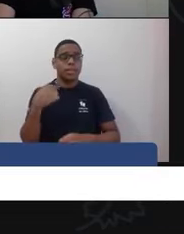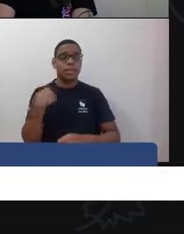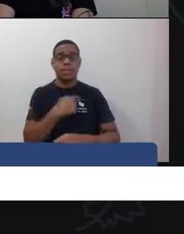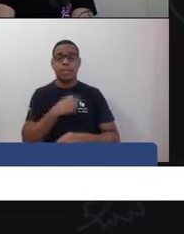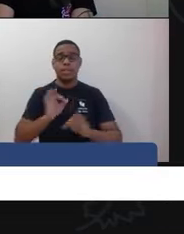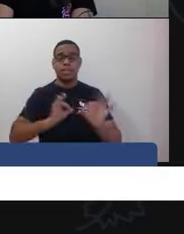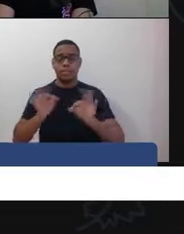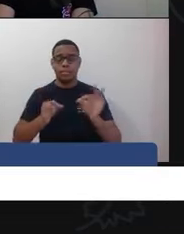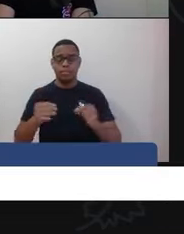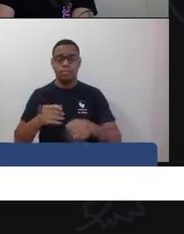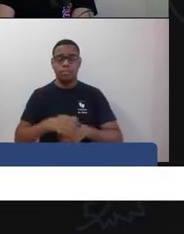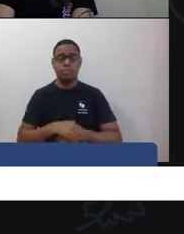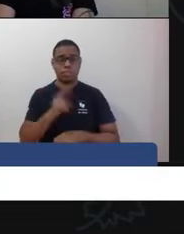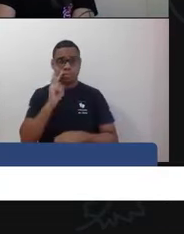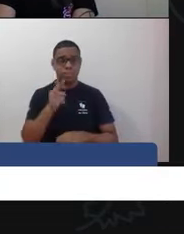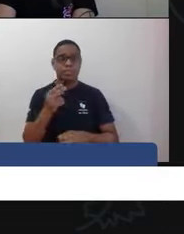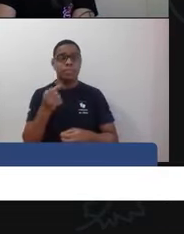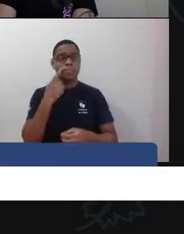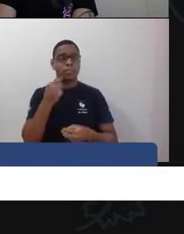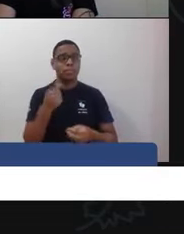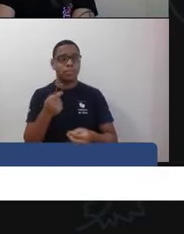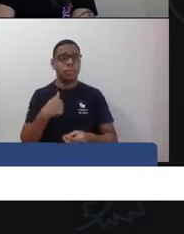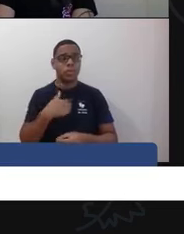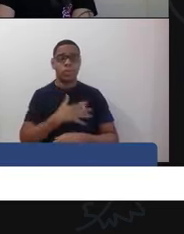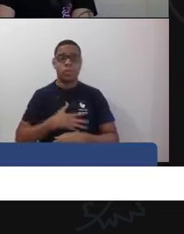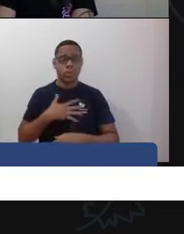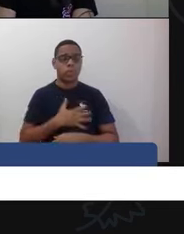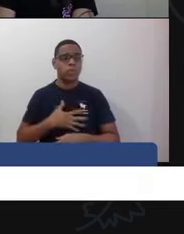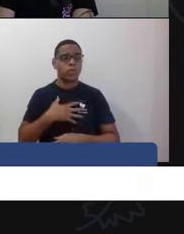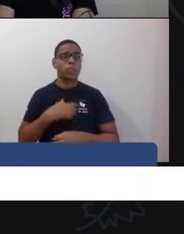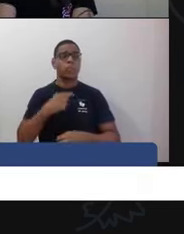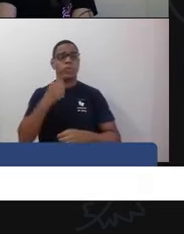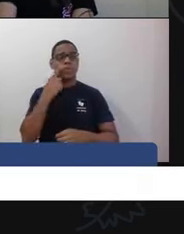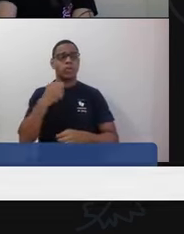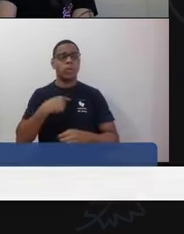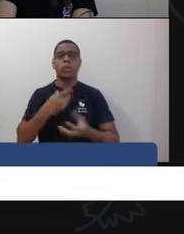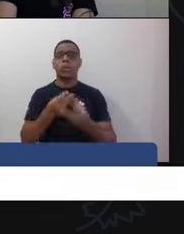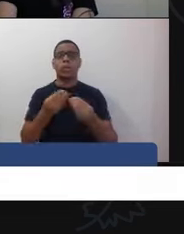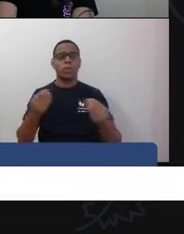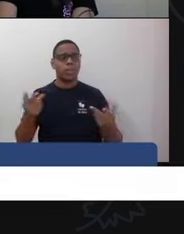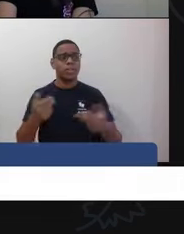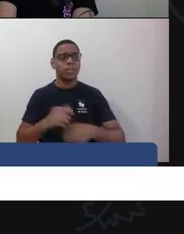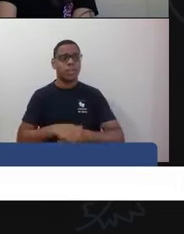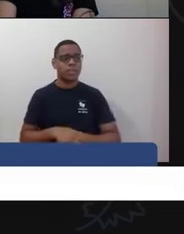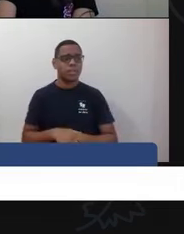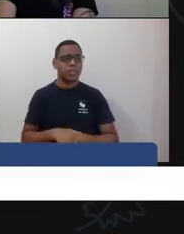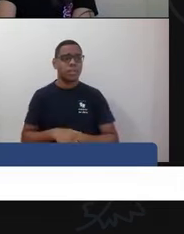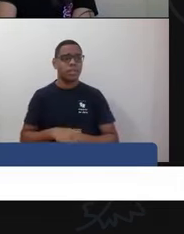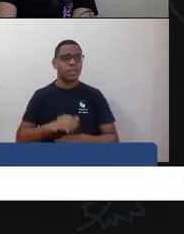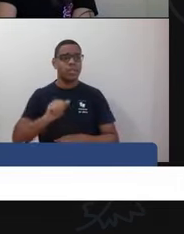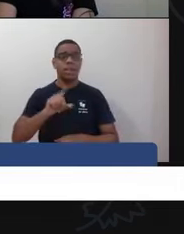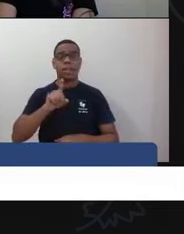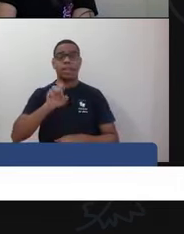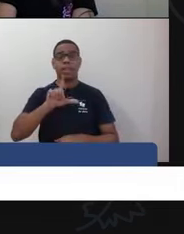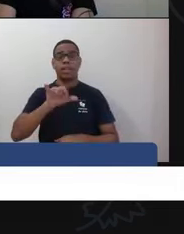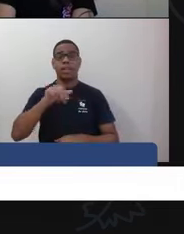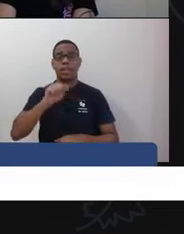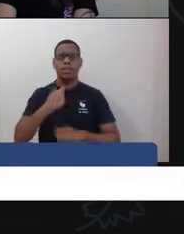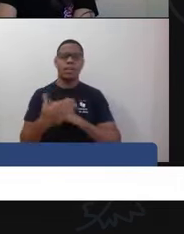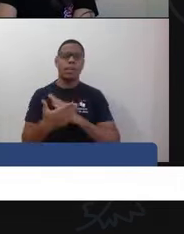trabalhar. Eu vi que o Bósio Bastaquiano, o Bósio de Paixão, o Bósio, sabe, é uma pessoa fabulosa. O Adelino me ajudou tanto, eu tenho